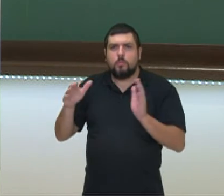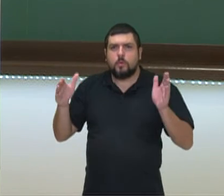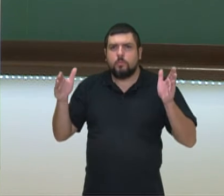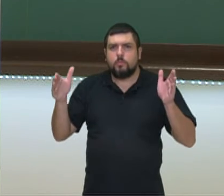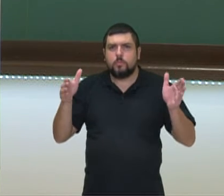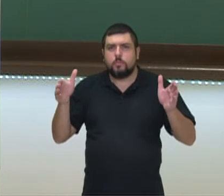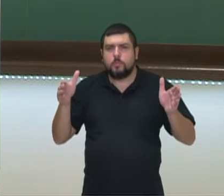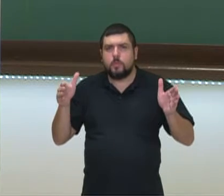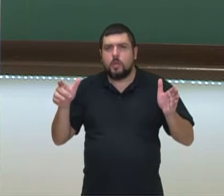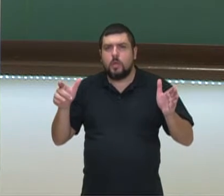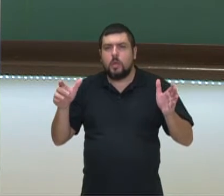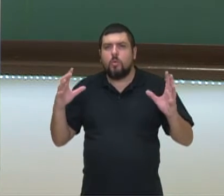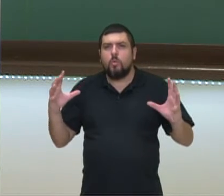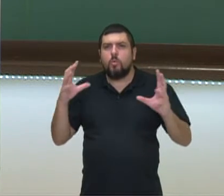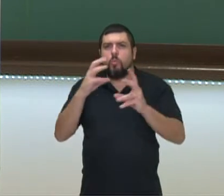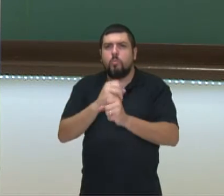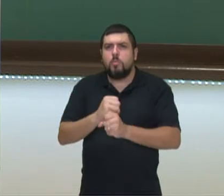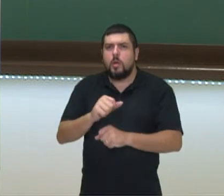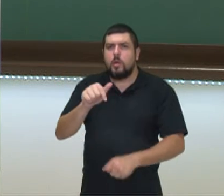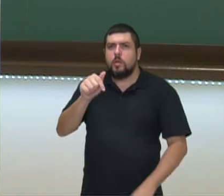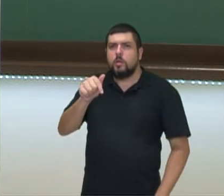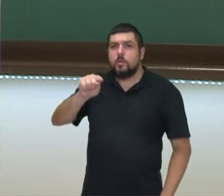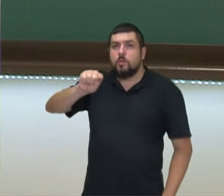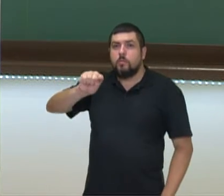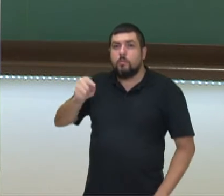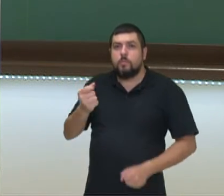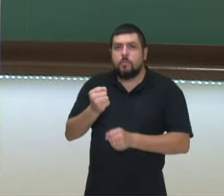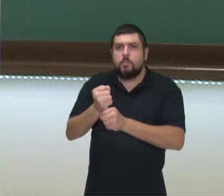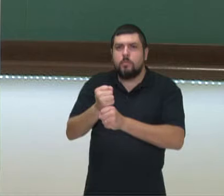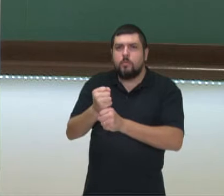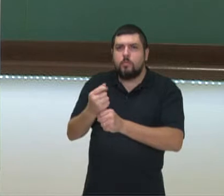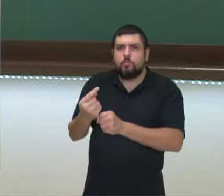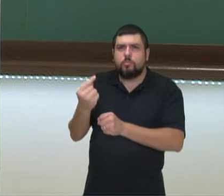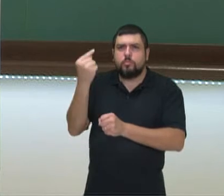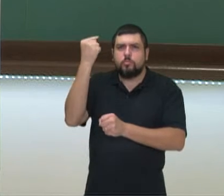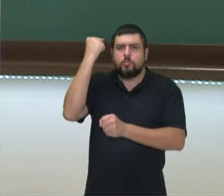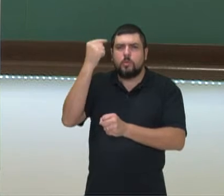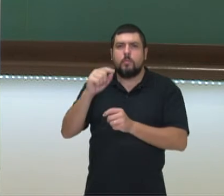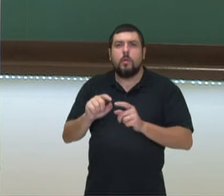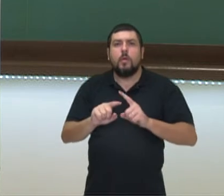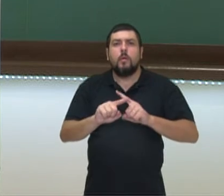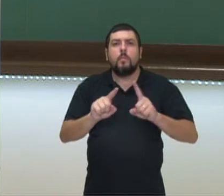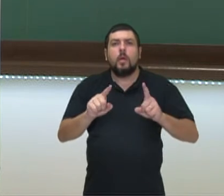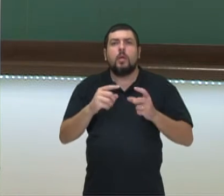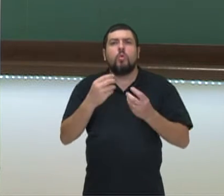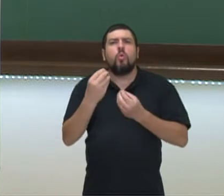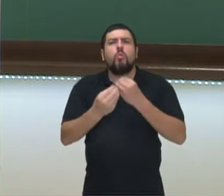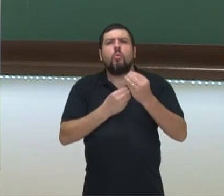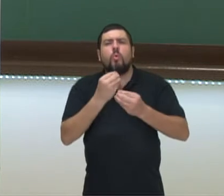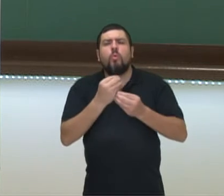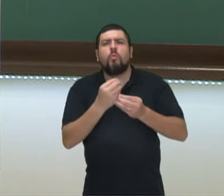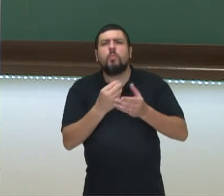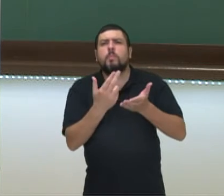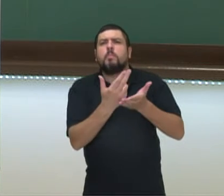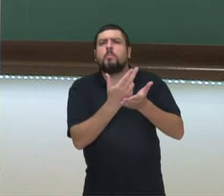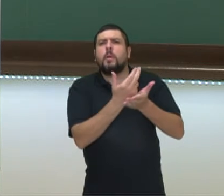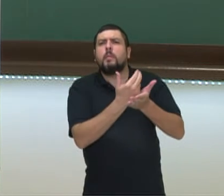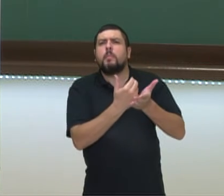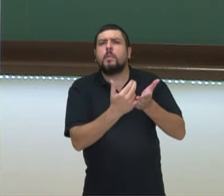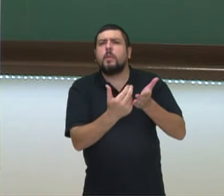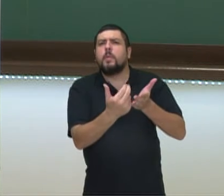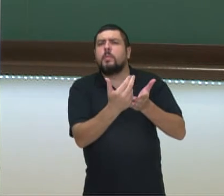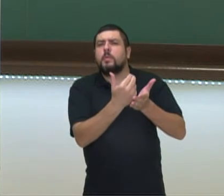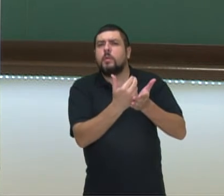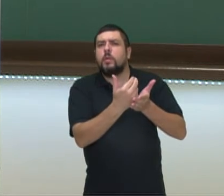para fazer a sua arte rupestre, para fazer essa marcação? E era uma técnica que permite, né, ou que permitiu